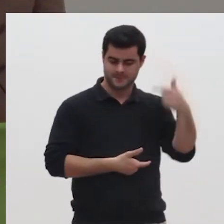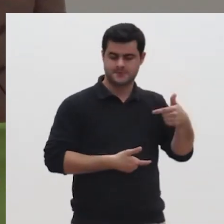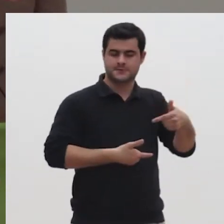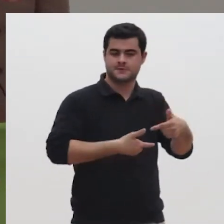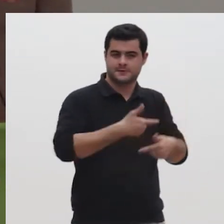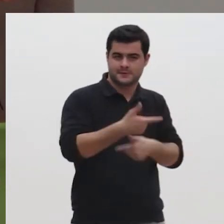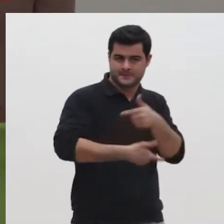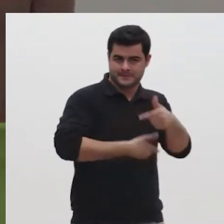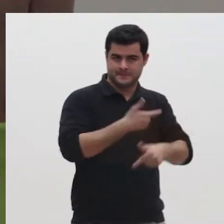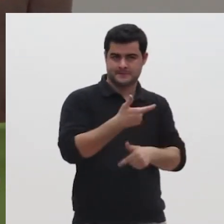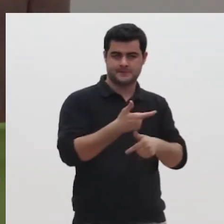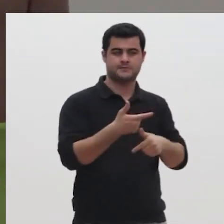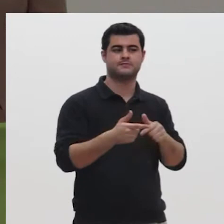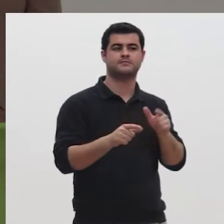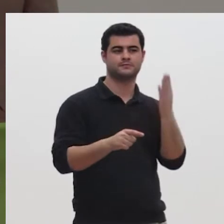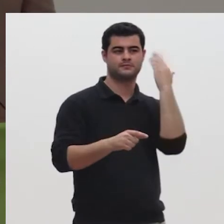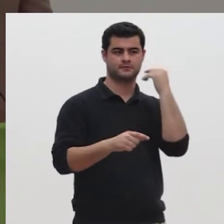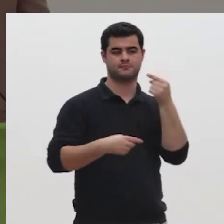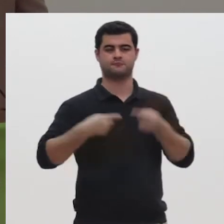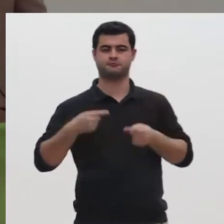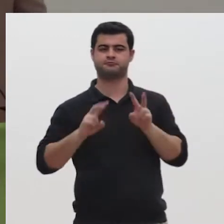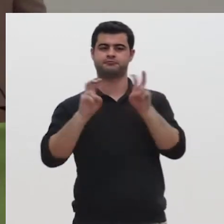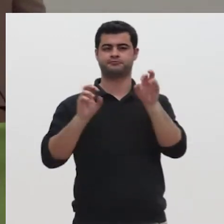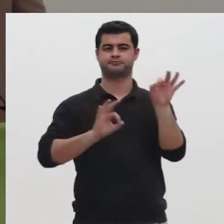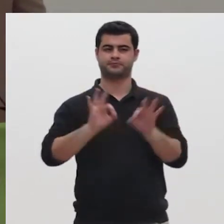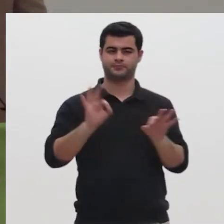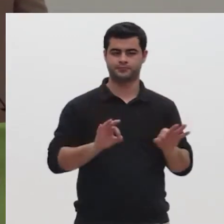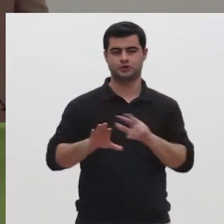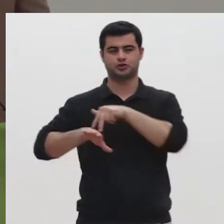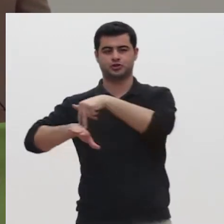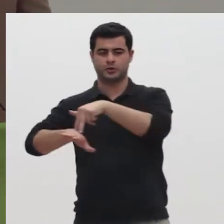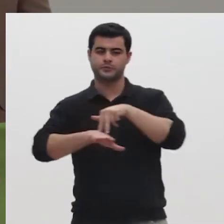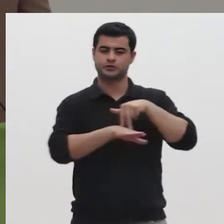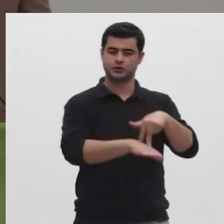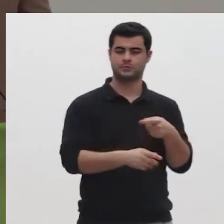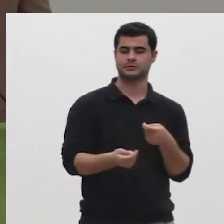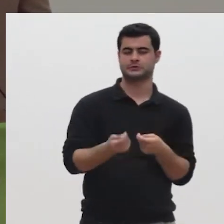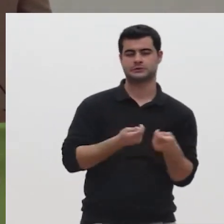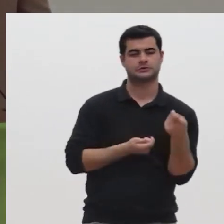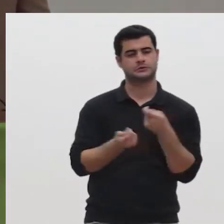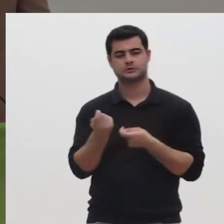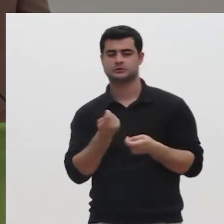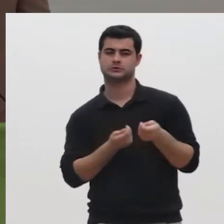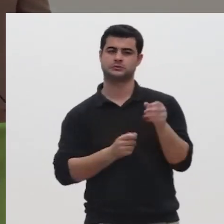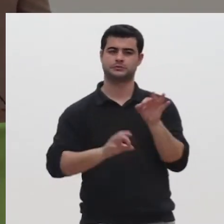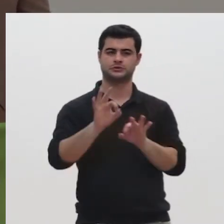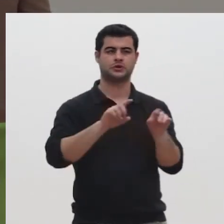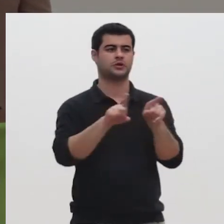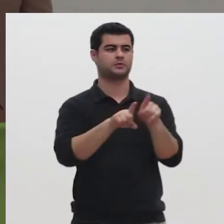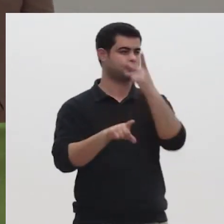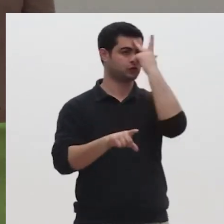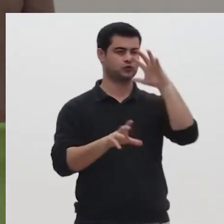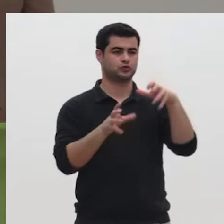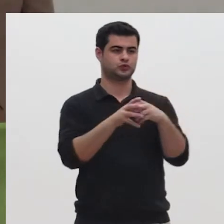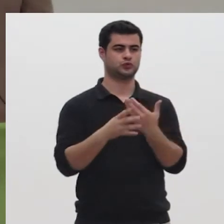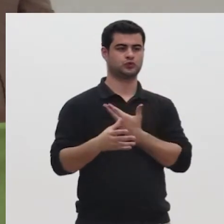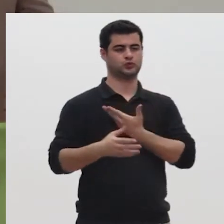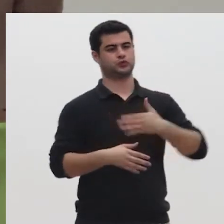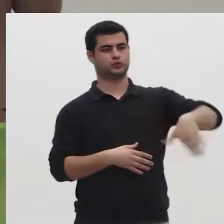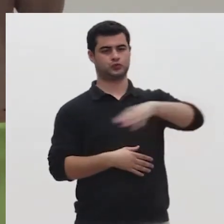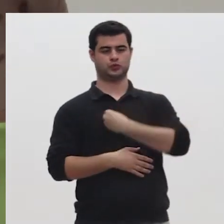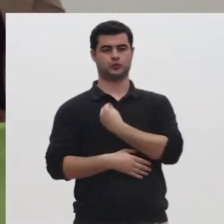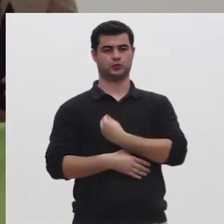3 categorias, aos meus companheiros de chapa, a direção do setor e a todos os colegas, amigos que estão